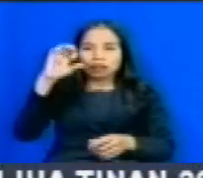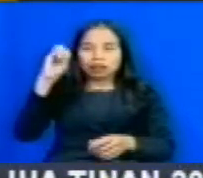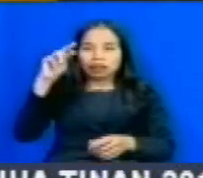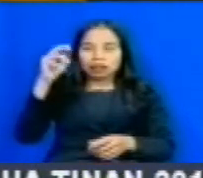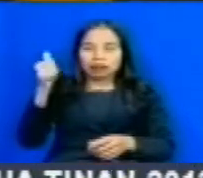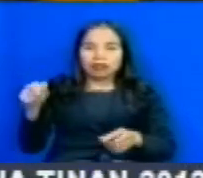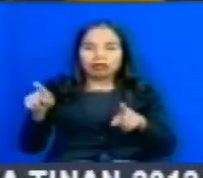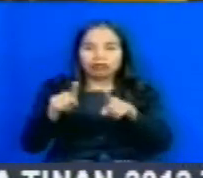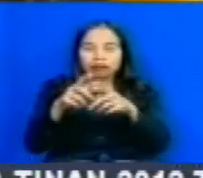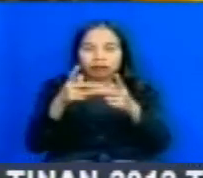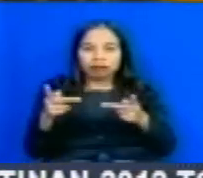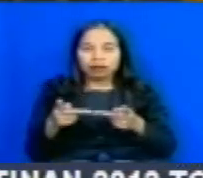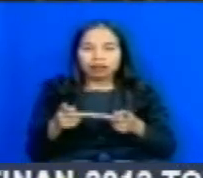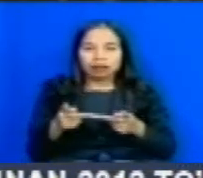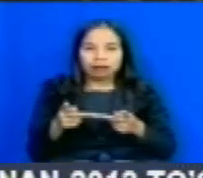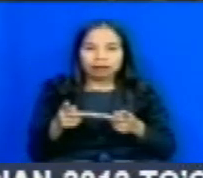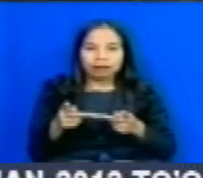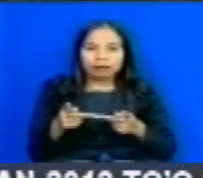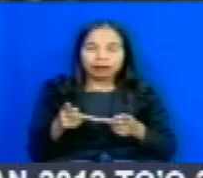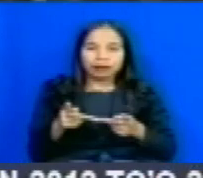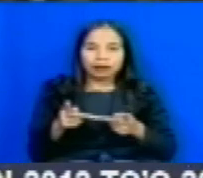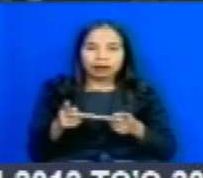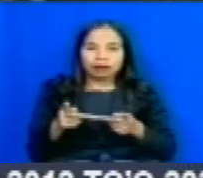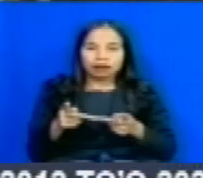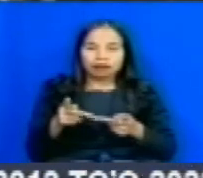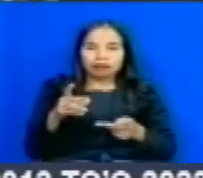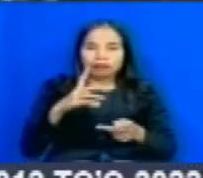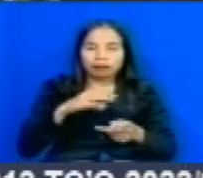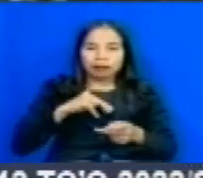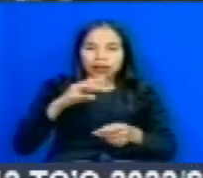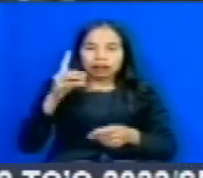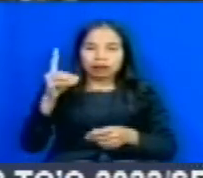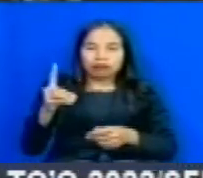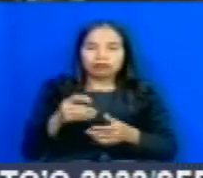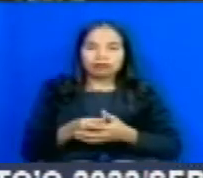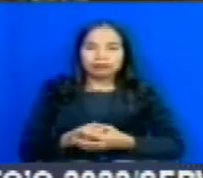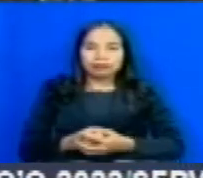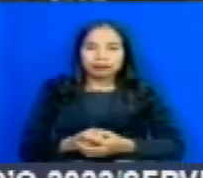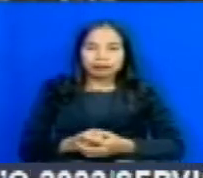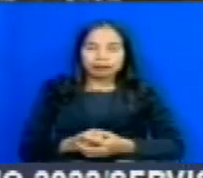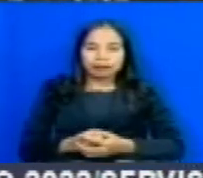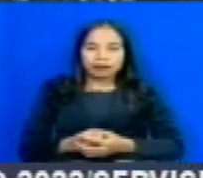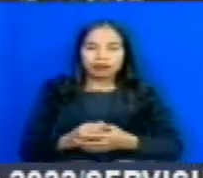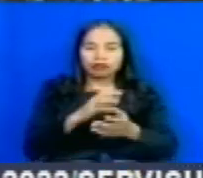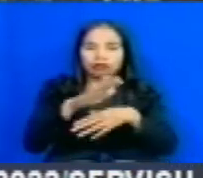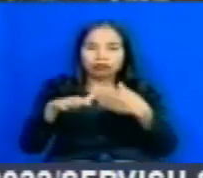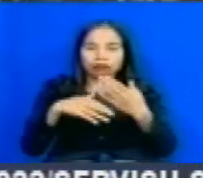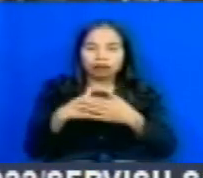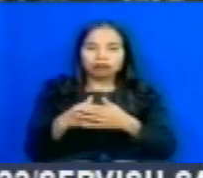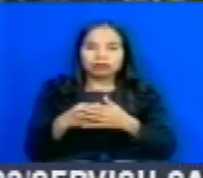estação combustível realiste fuel borala nomos ex gas corporation. De telespectadores, de